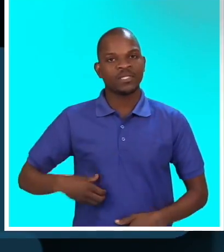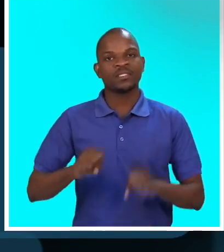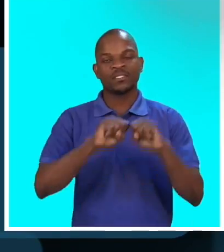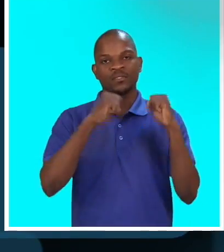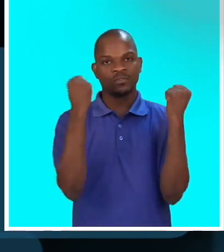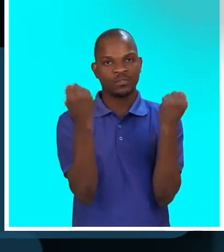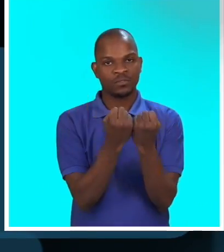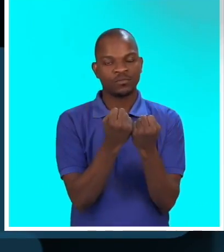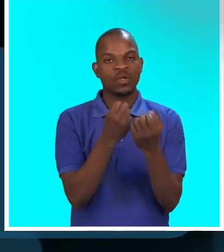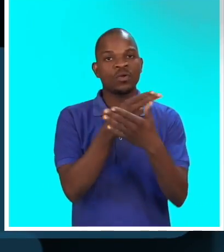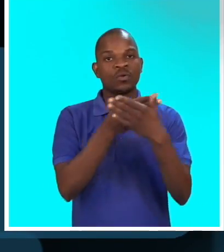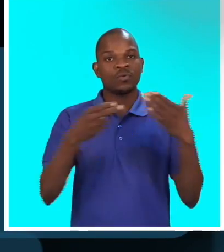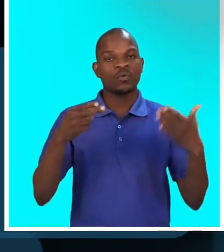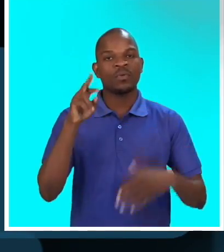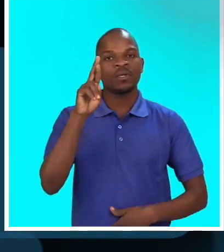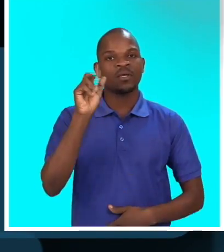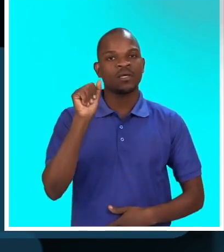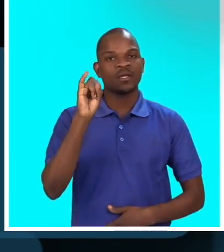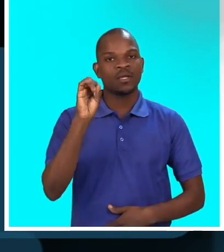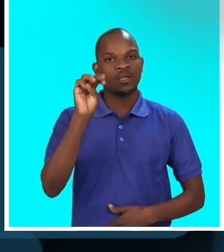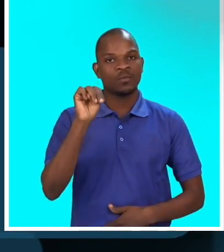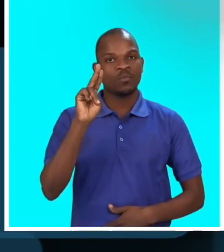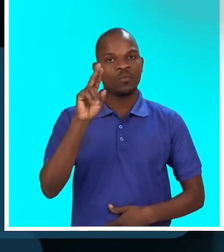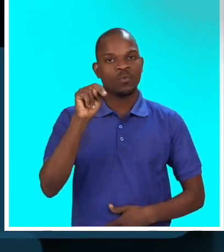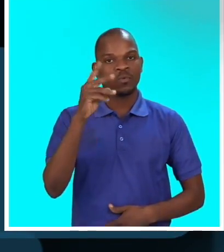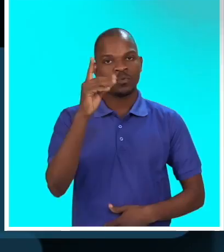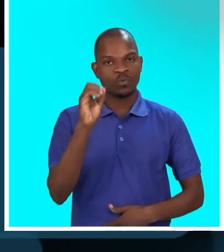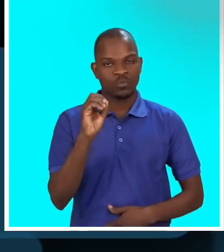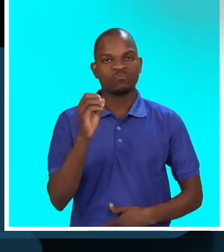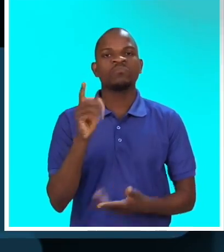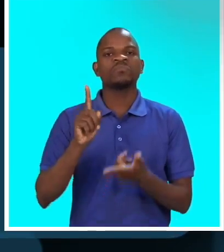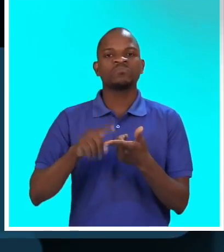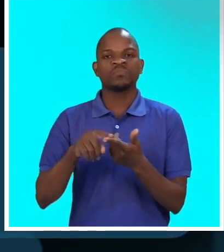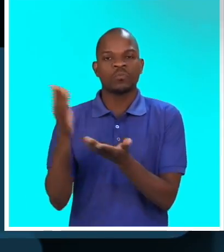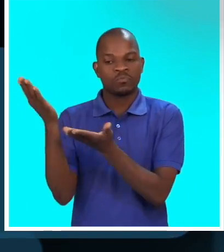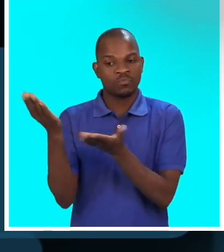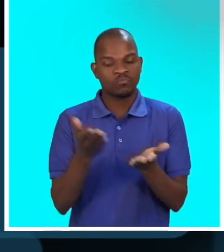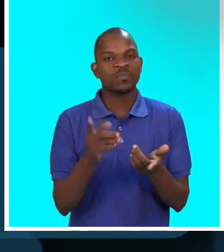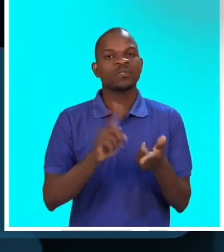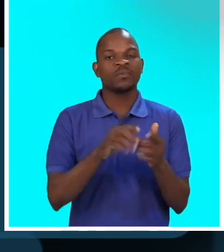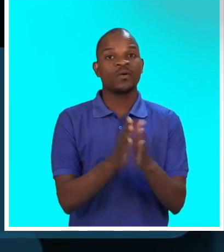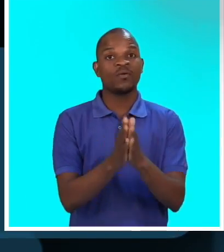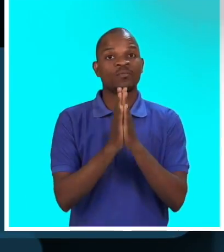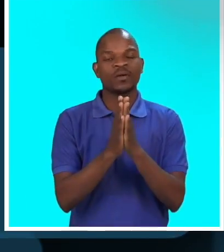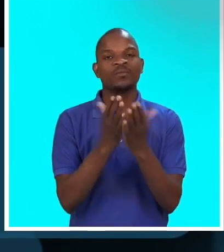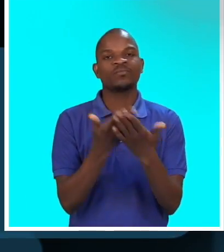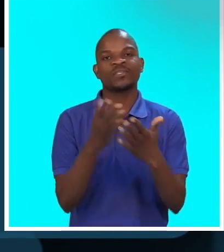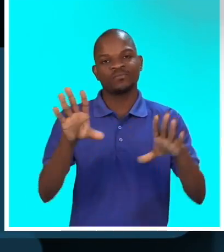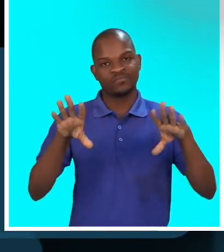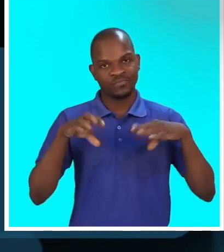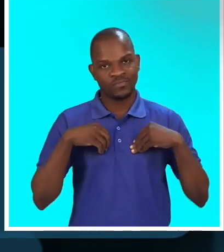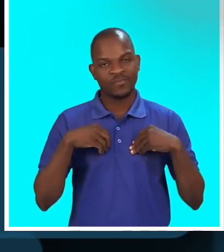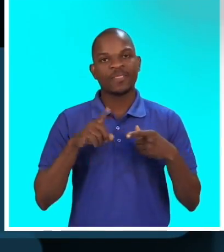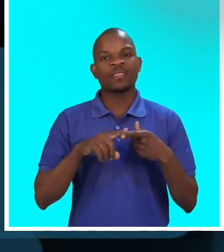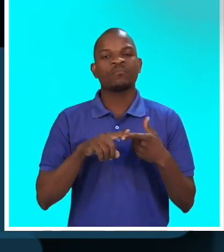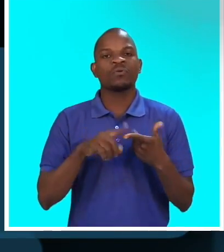o presidente desta associação. O senhor Raimundo Patrocínio, a quem lhe saúdo, agradecer por ter aceito